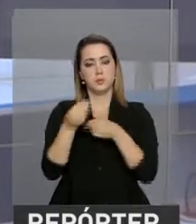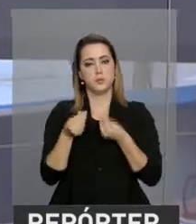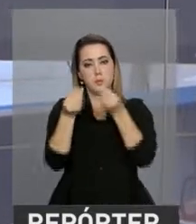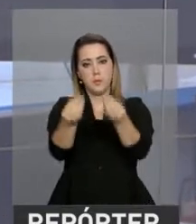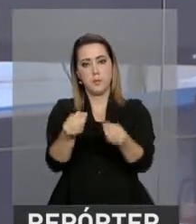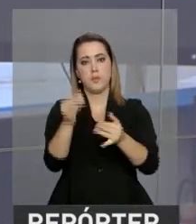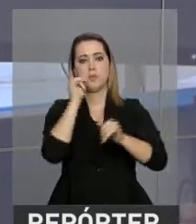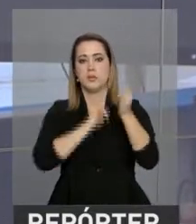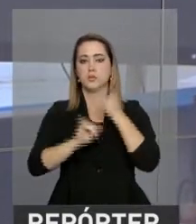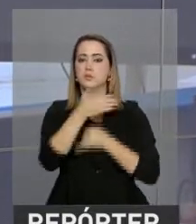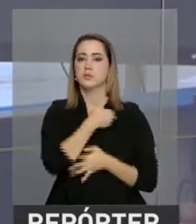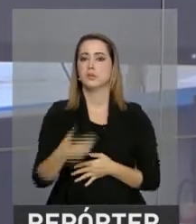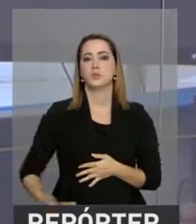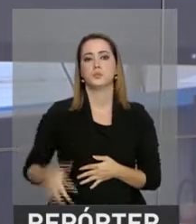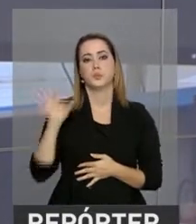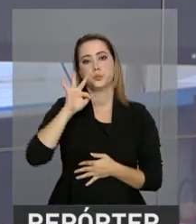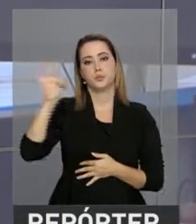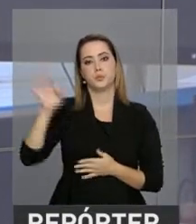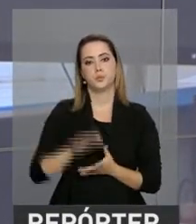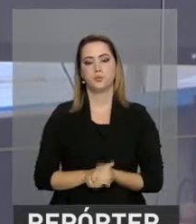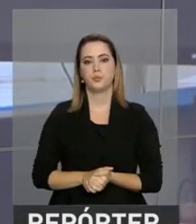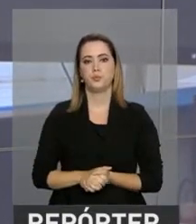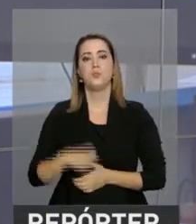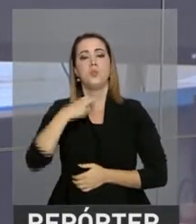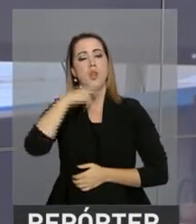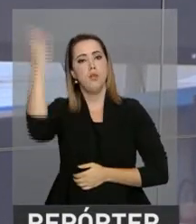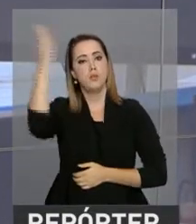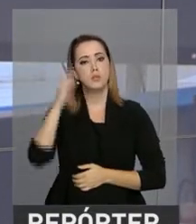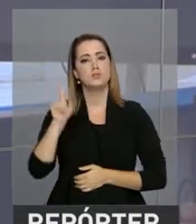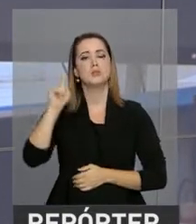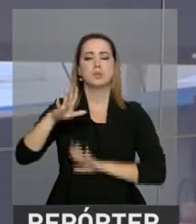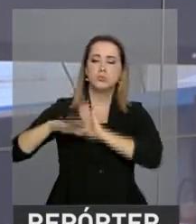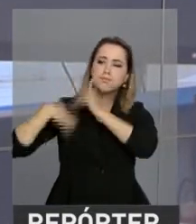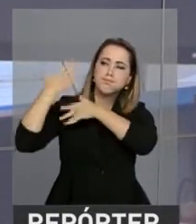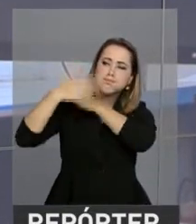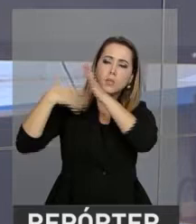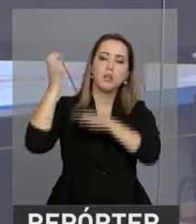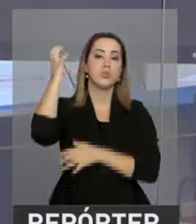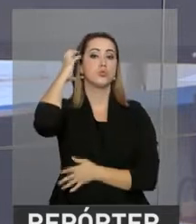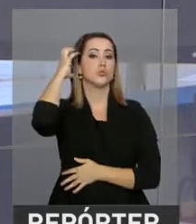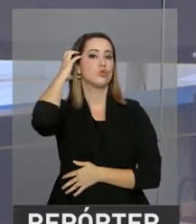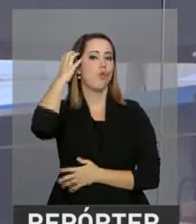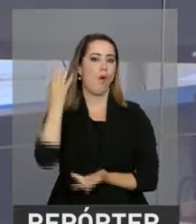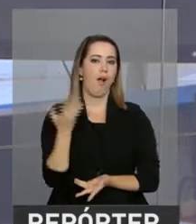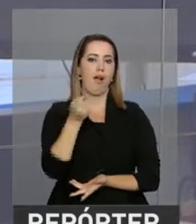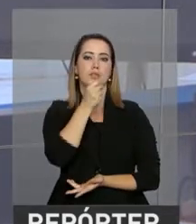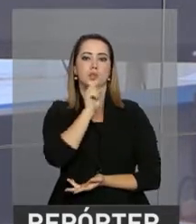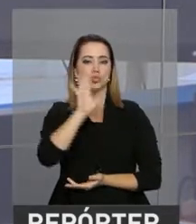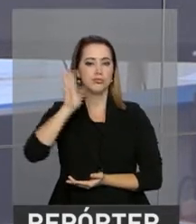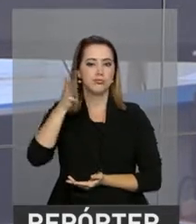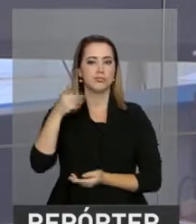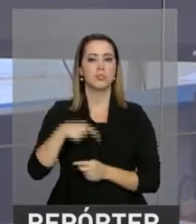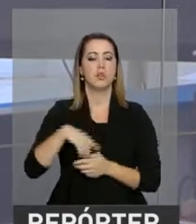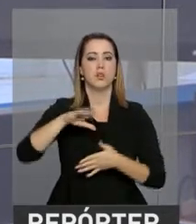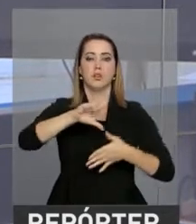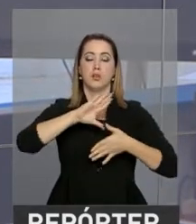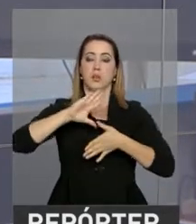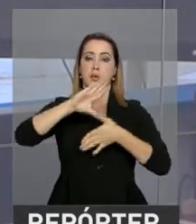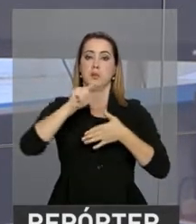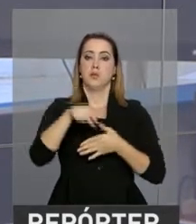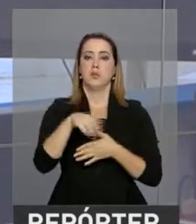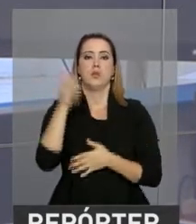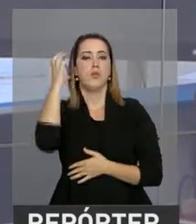você as notícias do governo federal a voz do brasil é o mais antigo programa de rádio de todo o hemisfério sul ouvindo diariamente